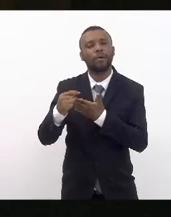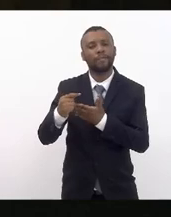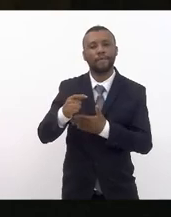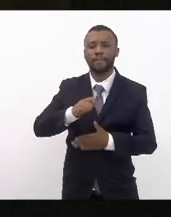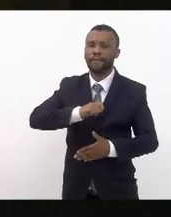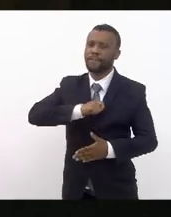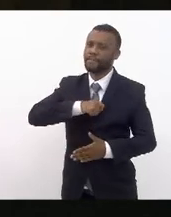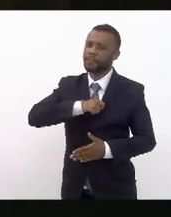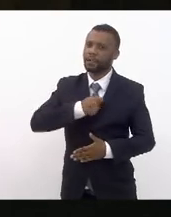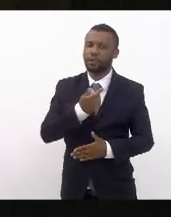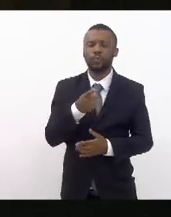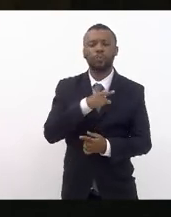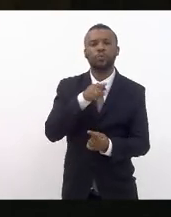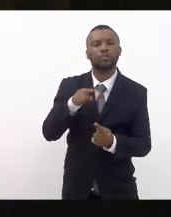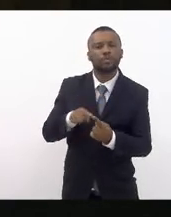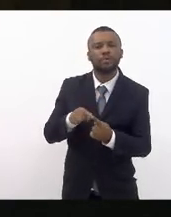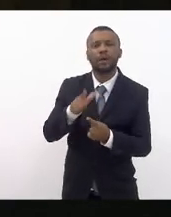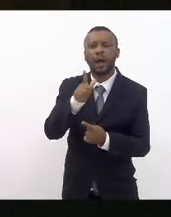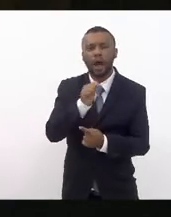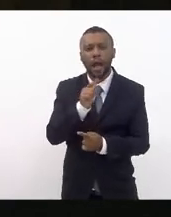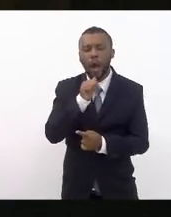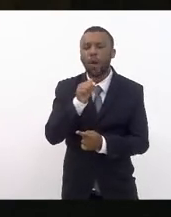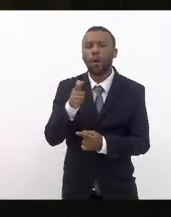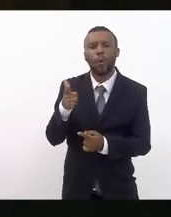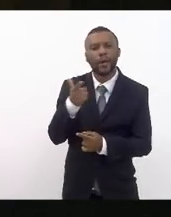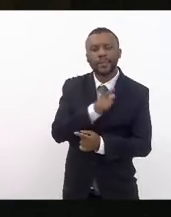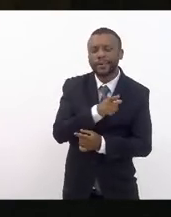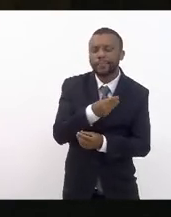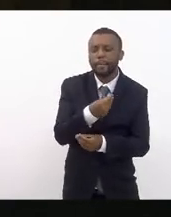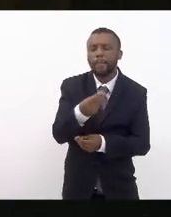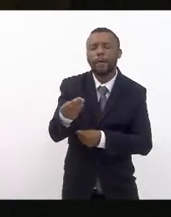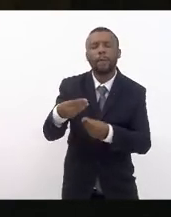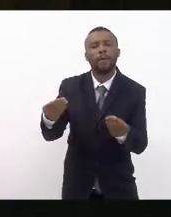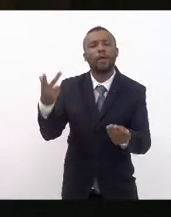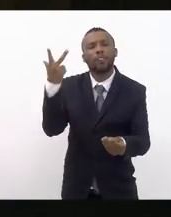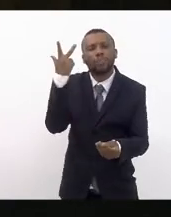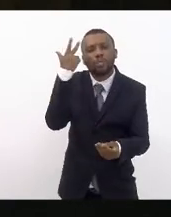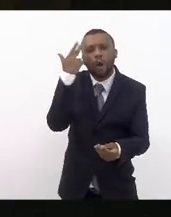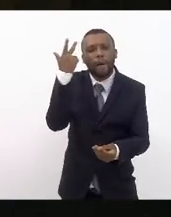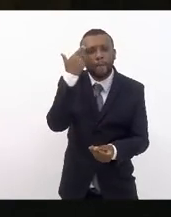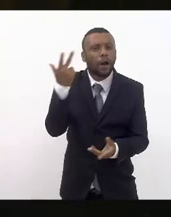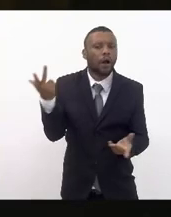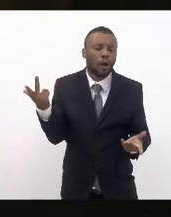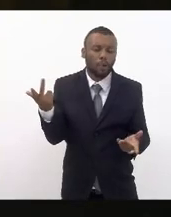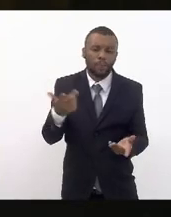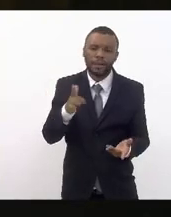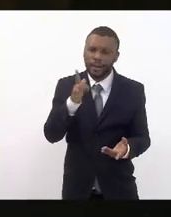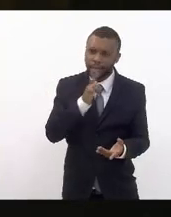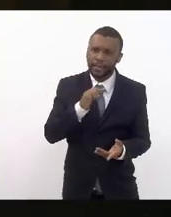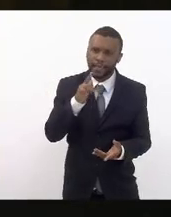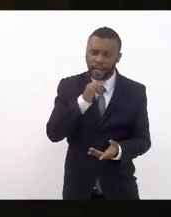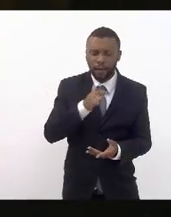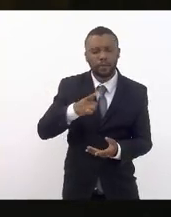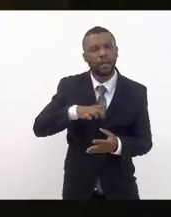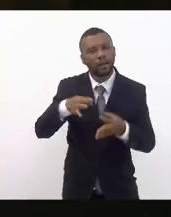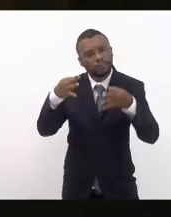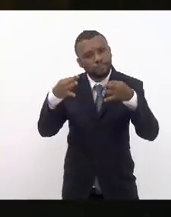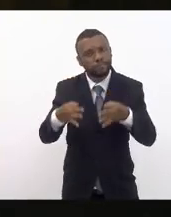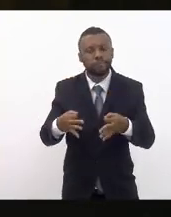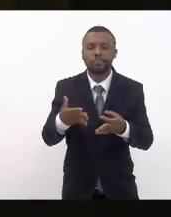o fornecimento de água, ele seja normalizado e esta água